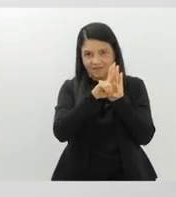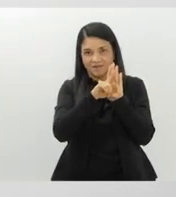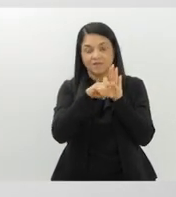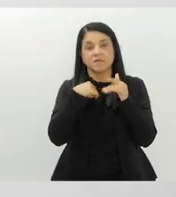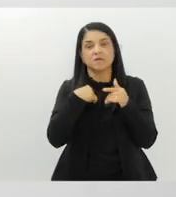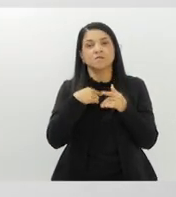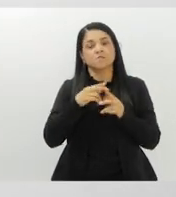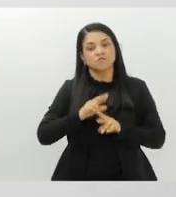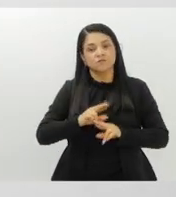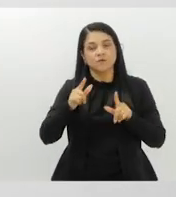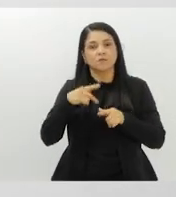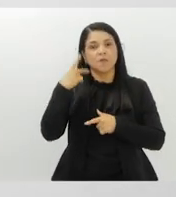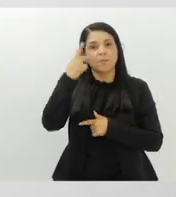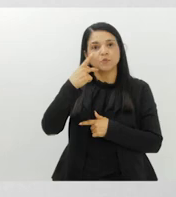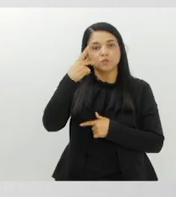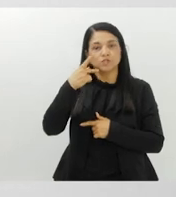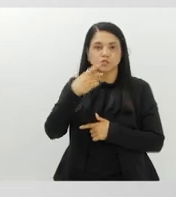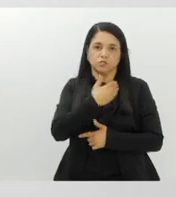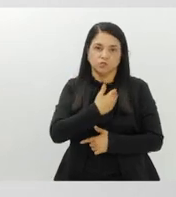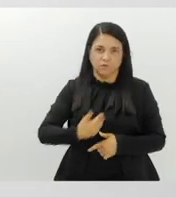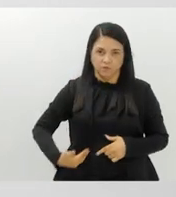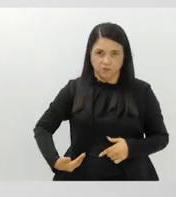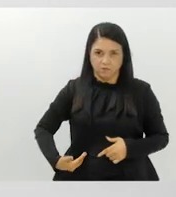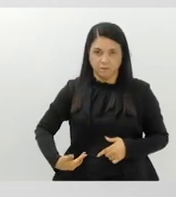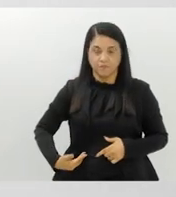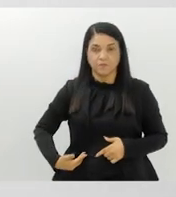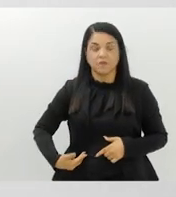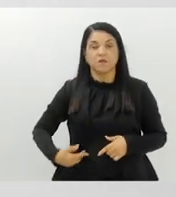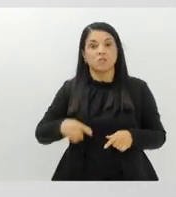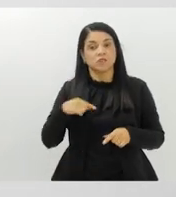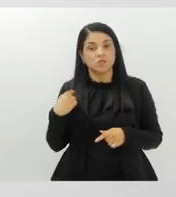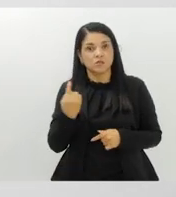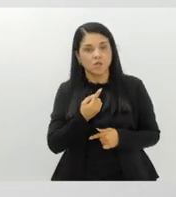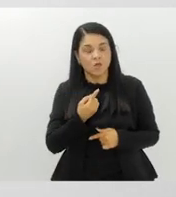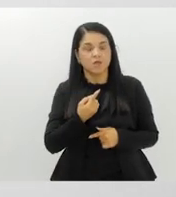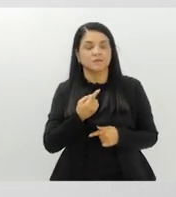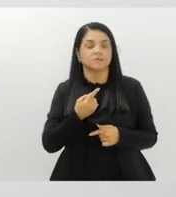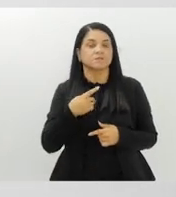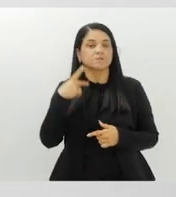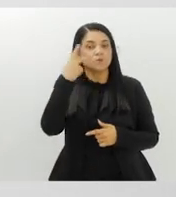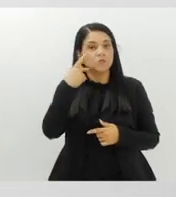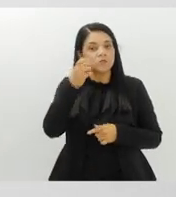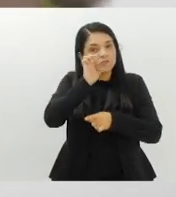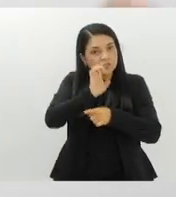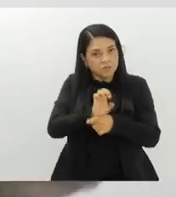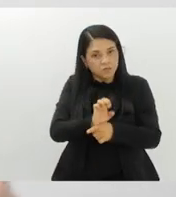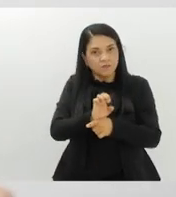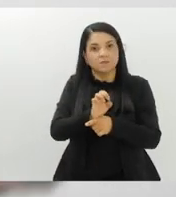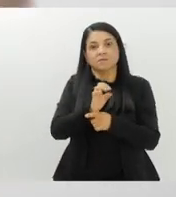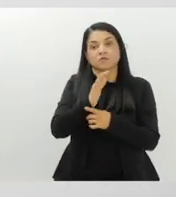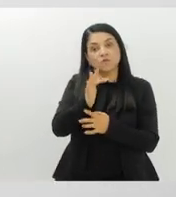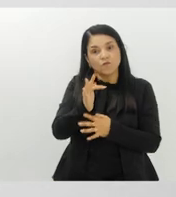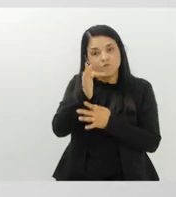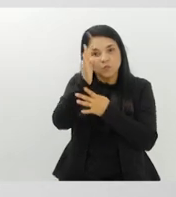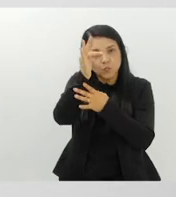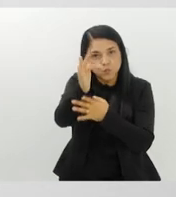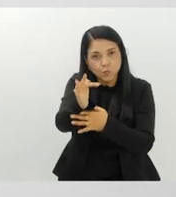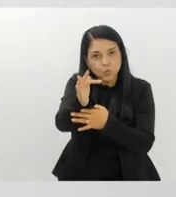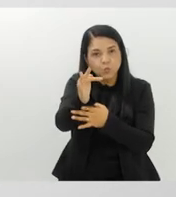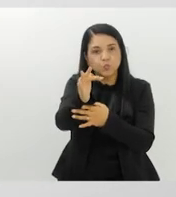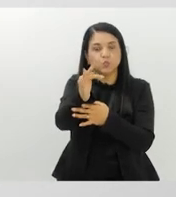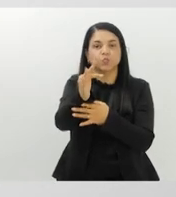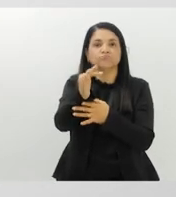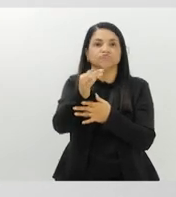de governo, fazendo com que a gente estabeleça uma política de Estado, fazendo com que amanhã, se não estivermos mais